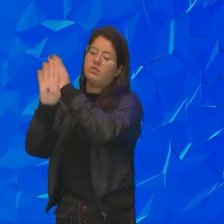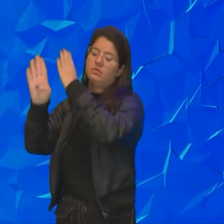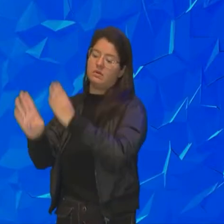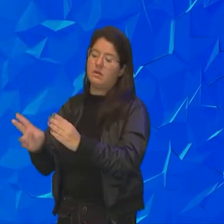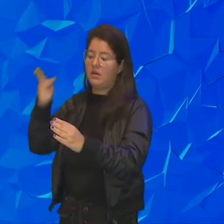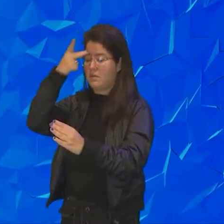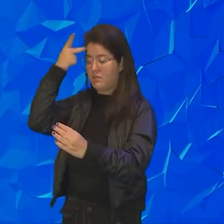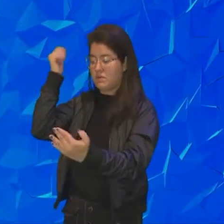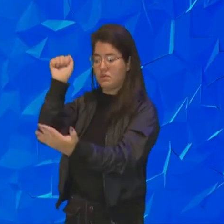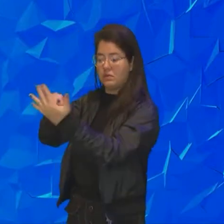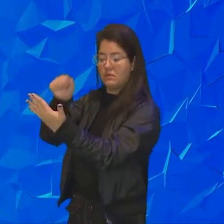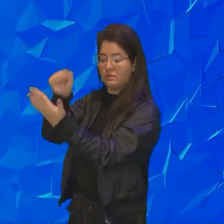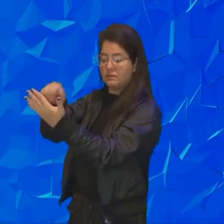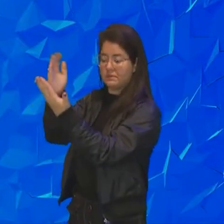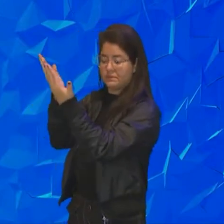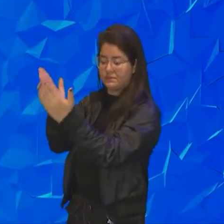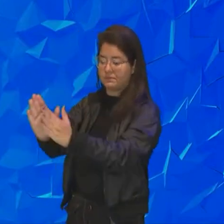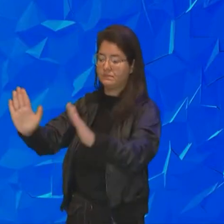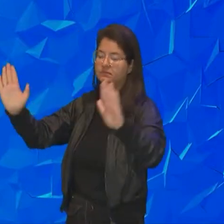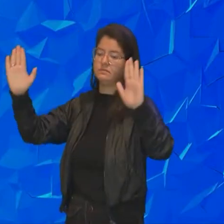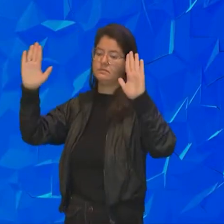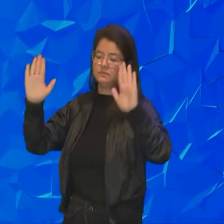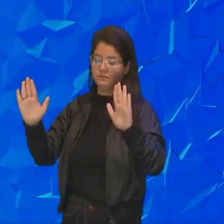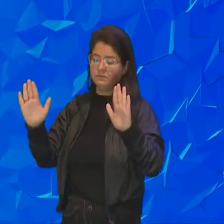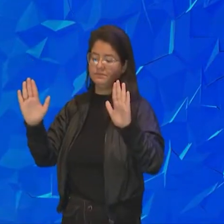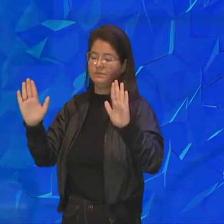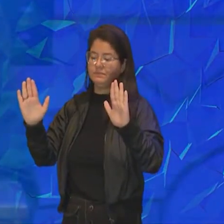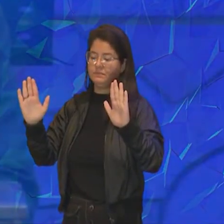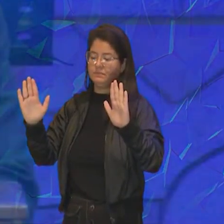a quem bate, abrir-se-lhe-á.